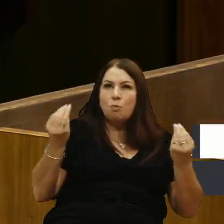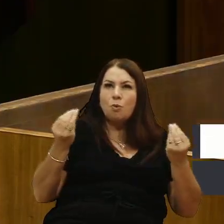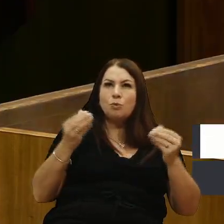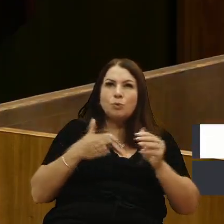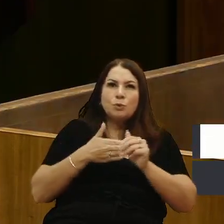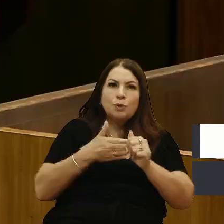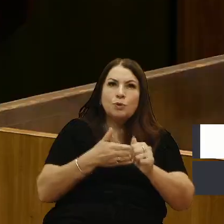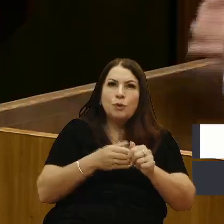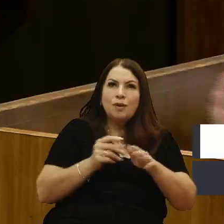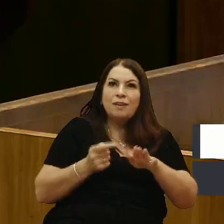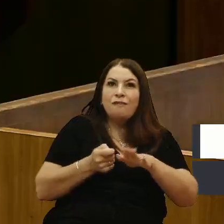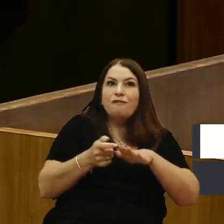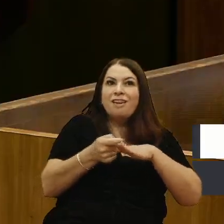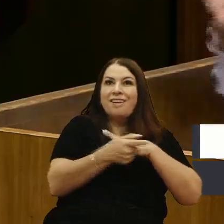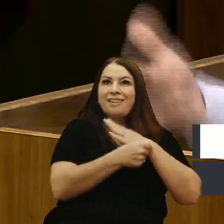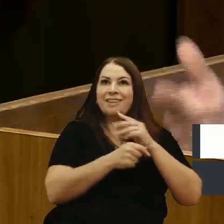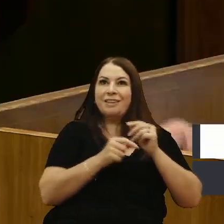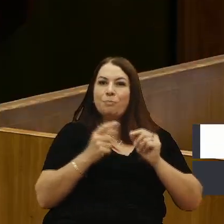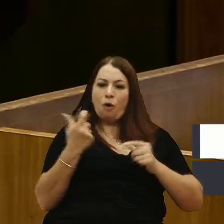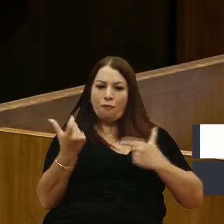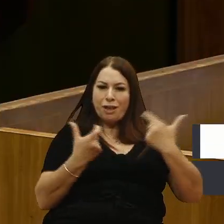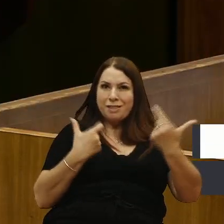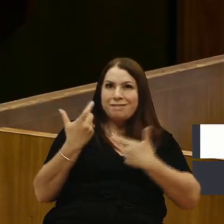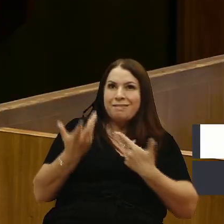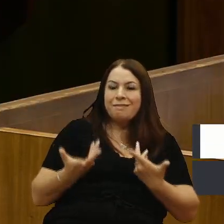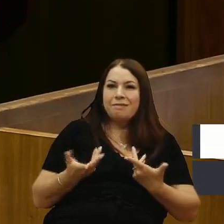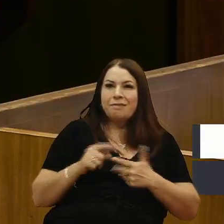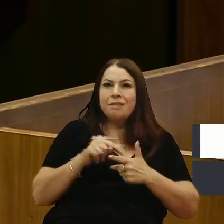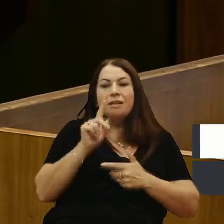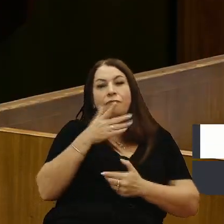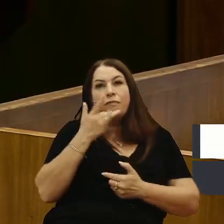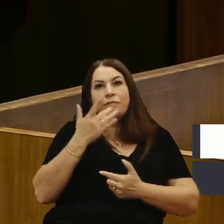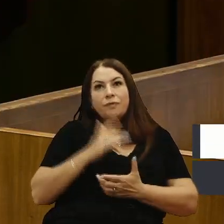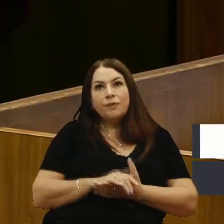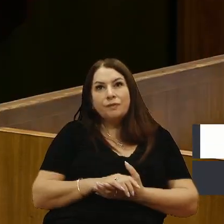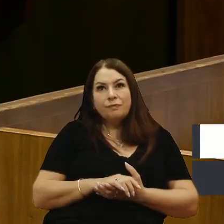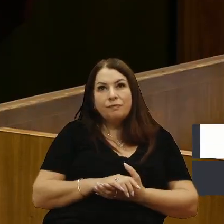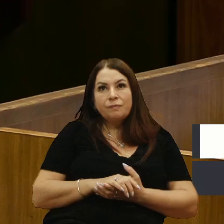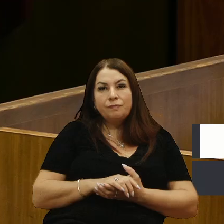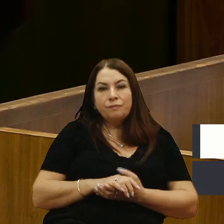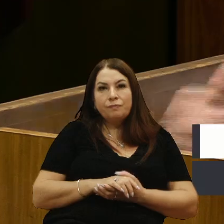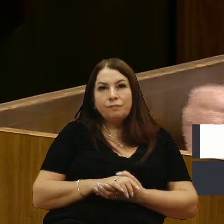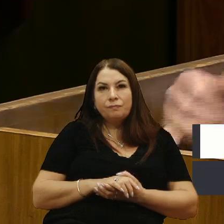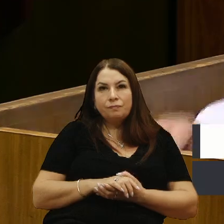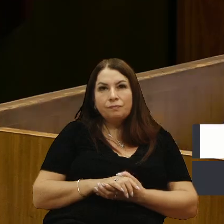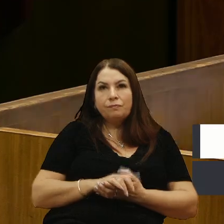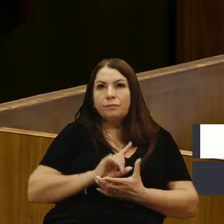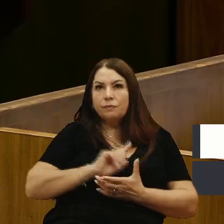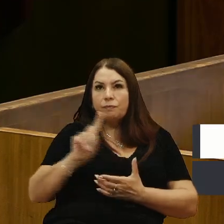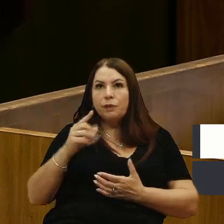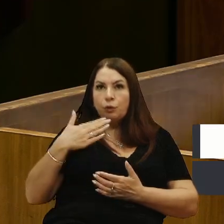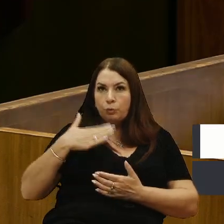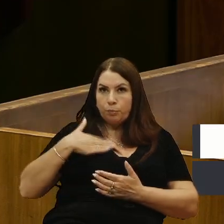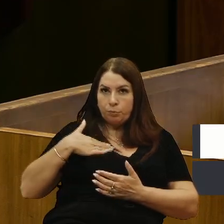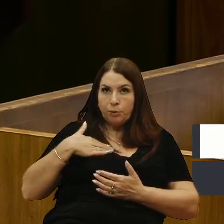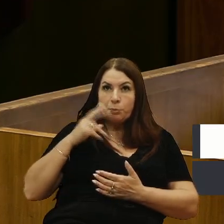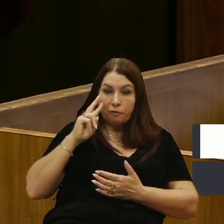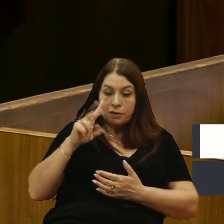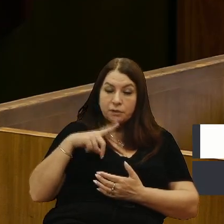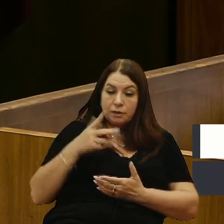seguidor fake para ofender quem você está atacando, é fácil. Vai nos meus para ver se tem